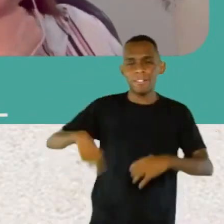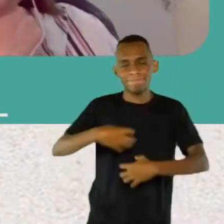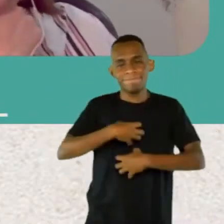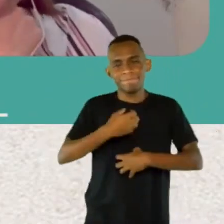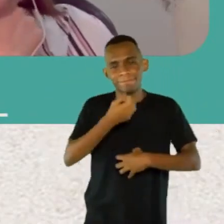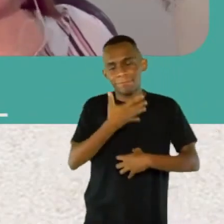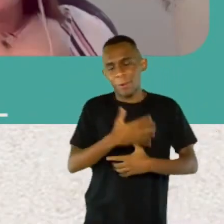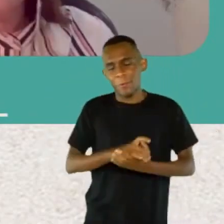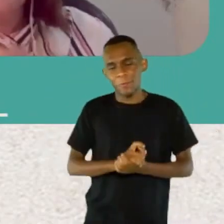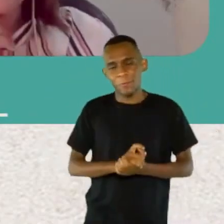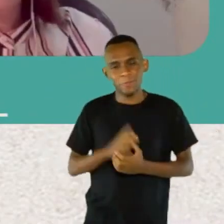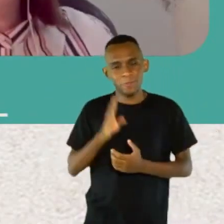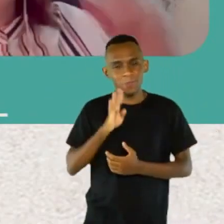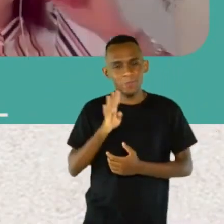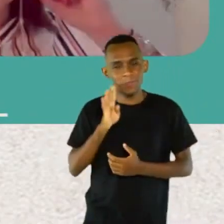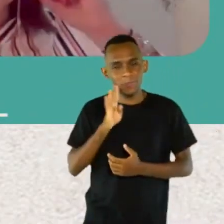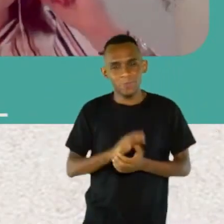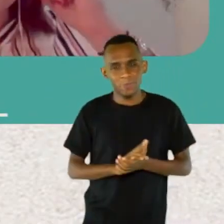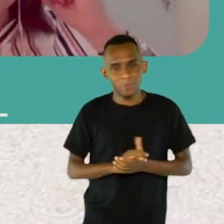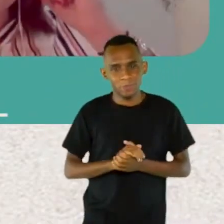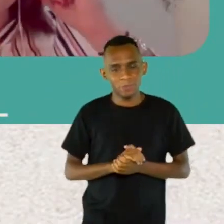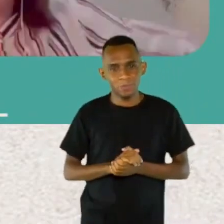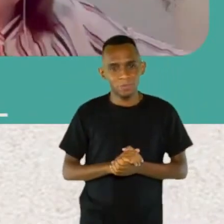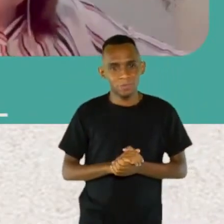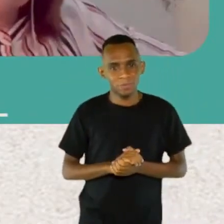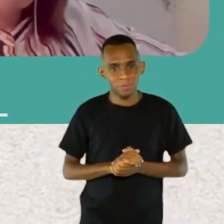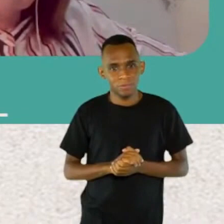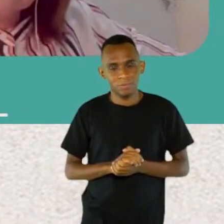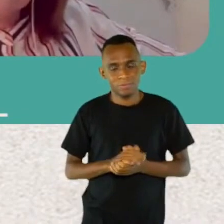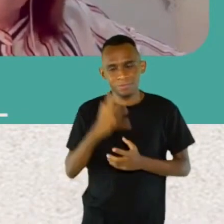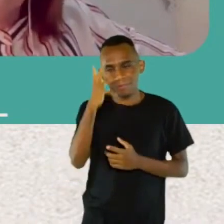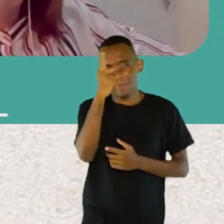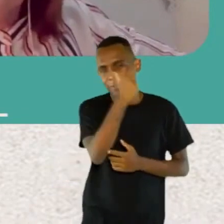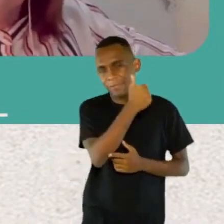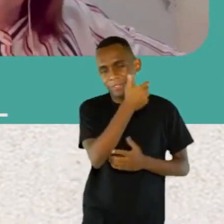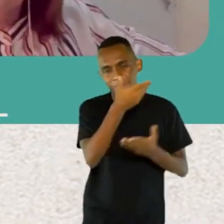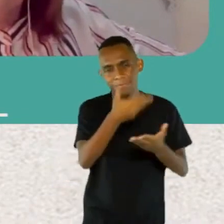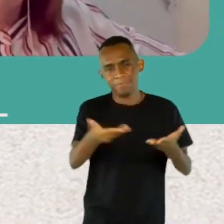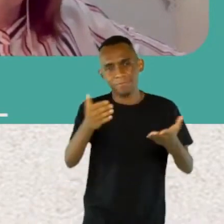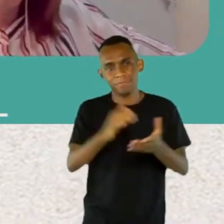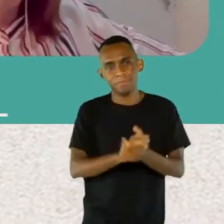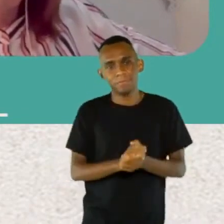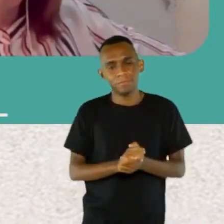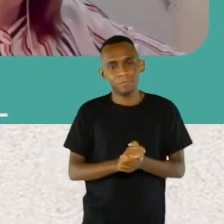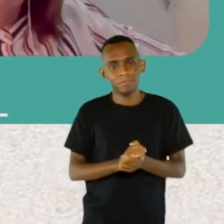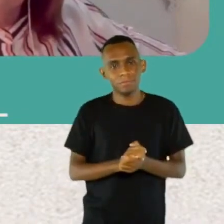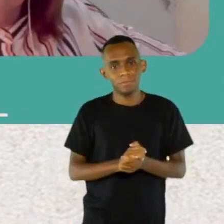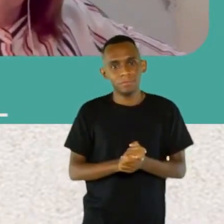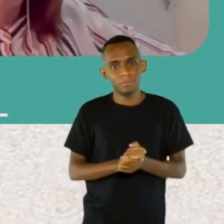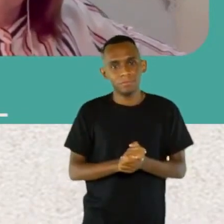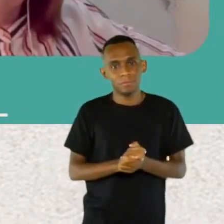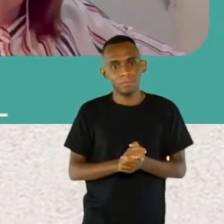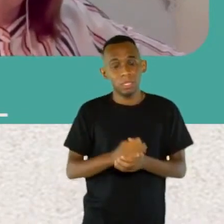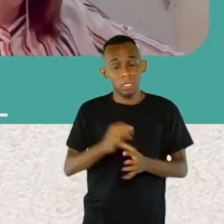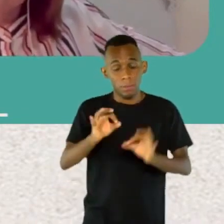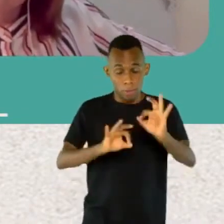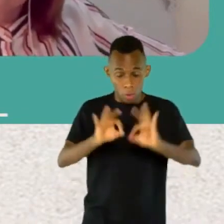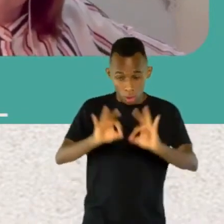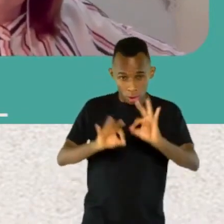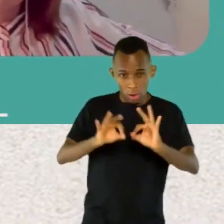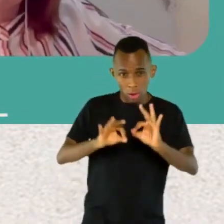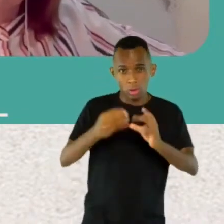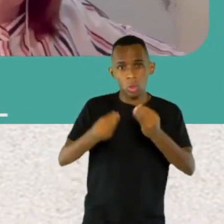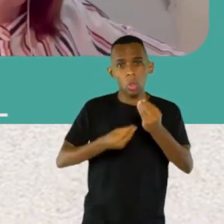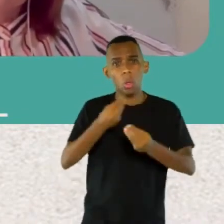legal. Patrícia. Que fofa, tá linda ela. Me organiza, por favor, com respeito à sua obra. Qual